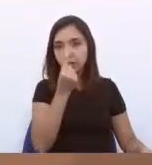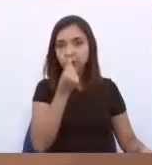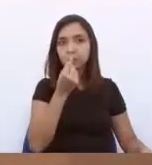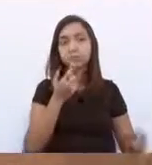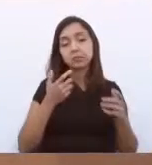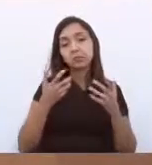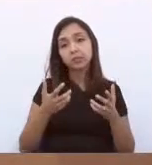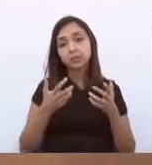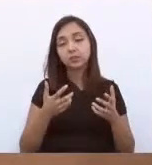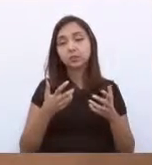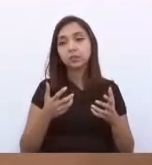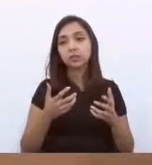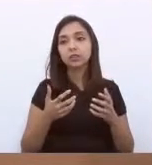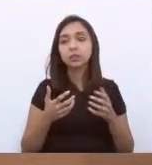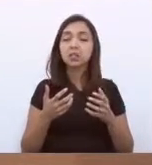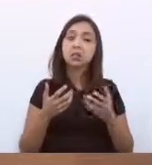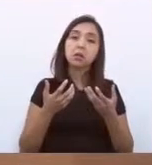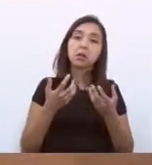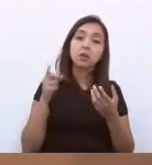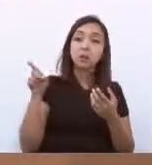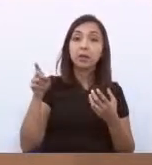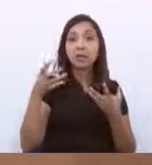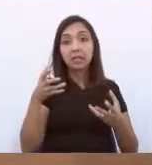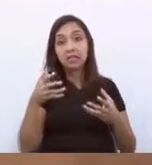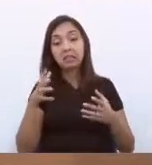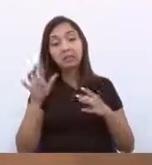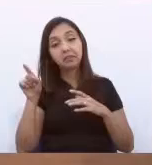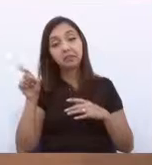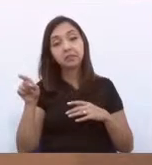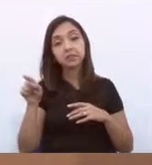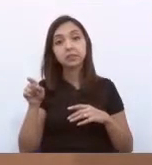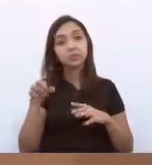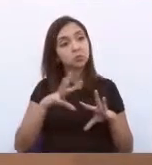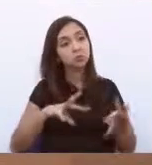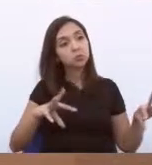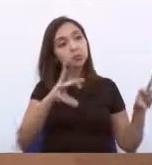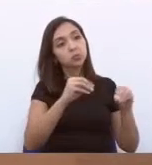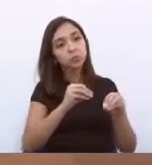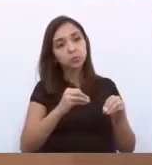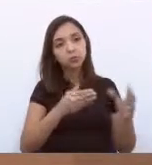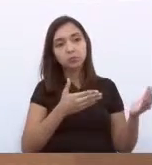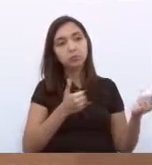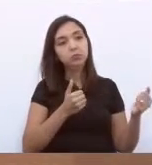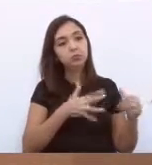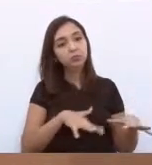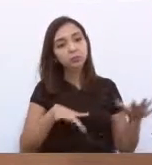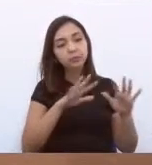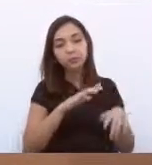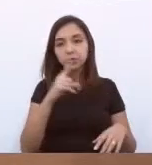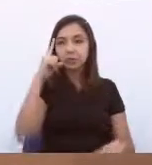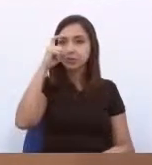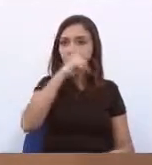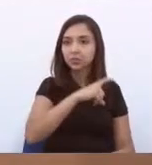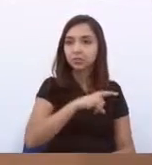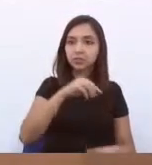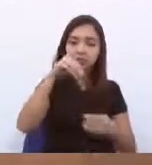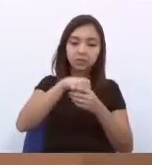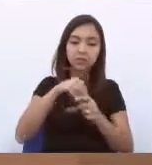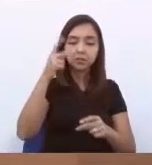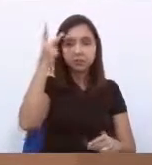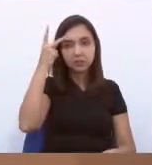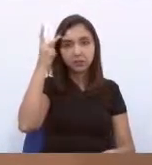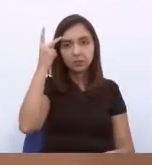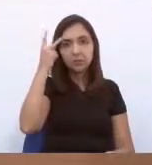queria ou quis pregar aqui na molecada, nos estudantes de São Paulo,